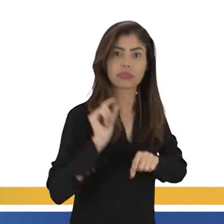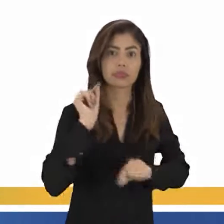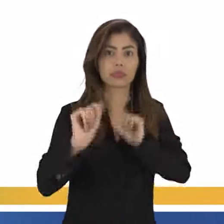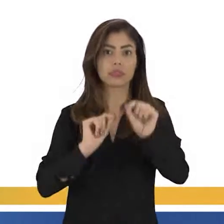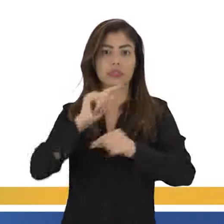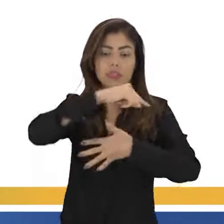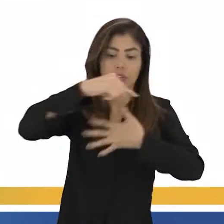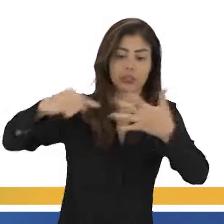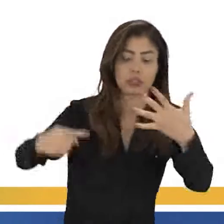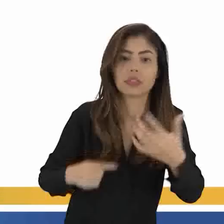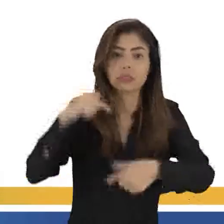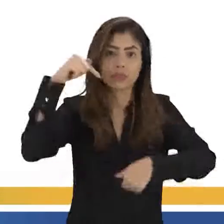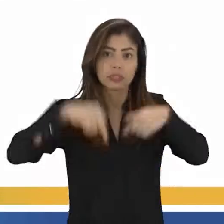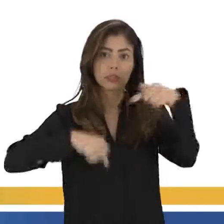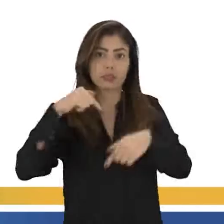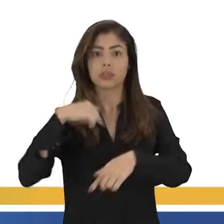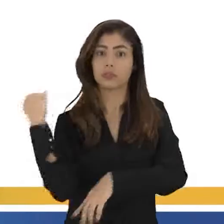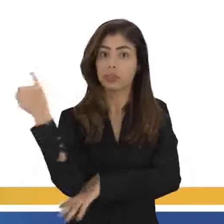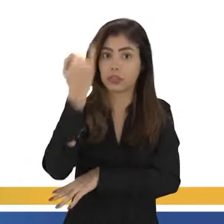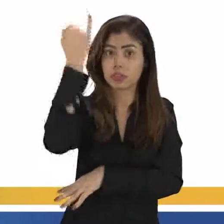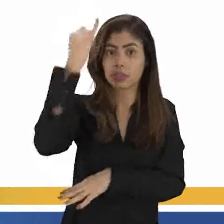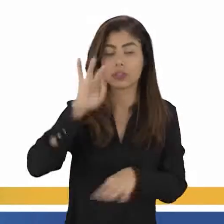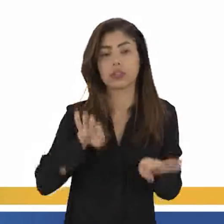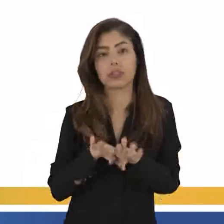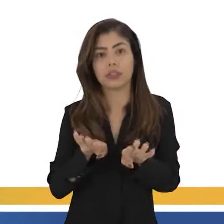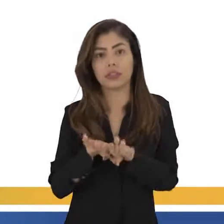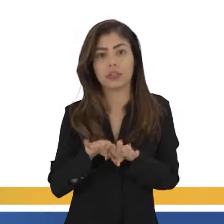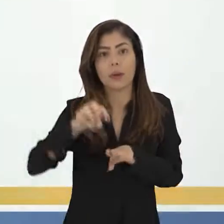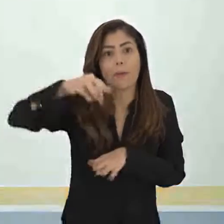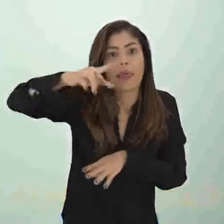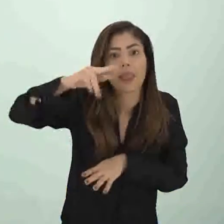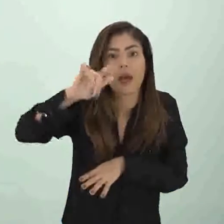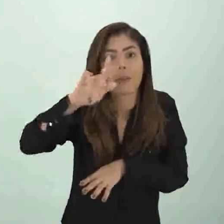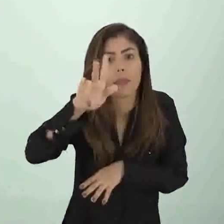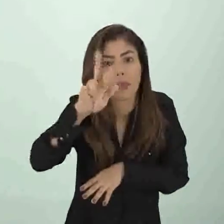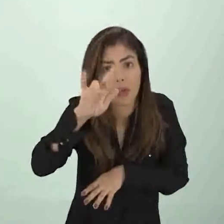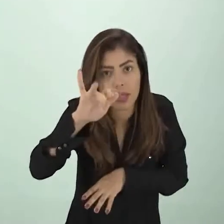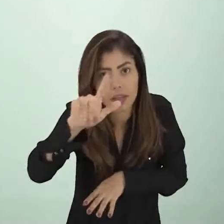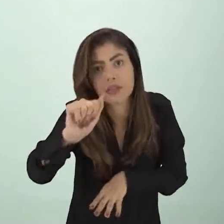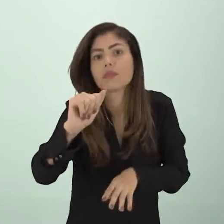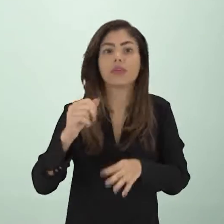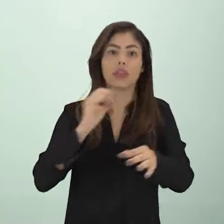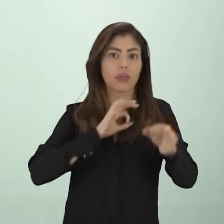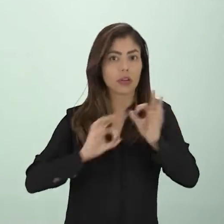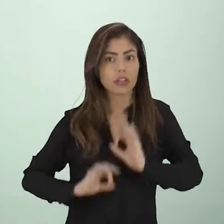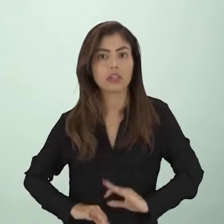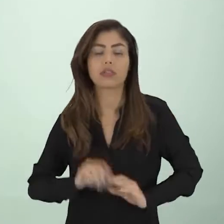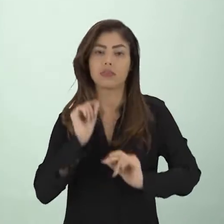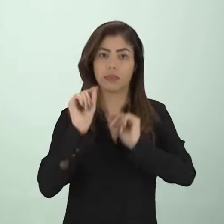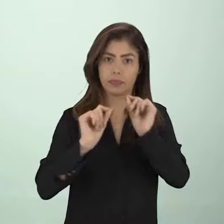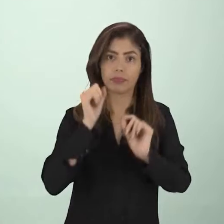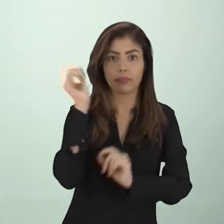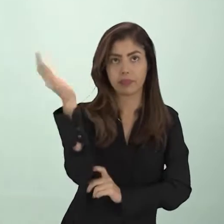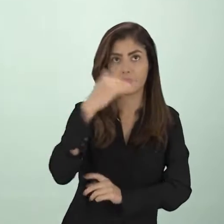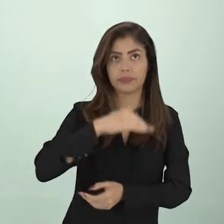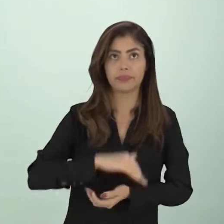esses elementos químicos, eles são fundamental para o metabolismo, tá, do organismo. Vamos lá.